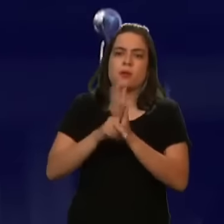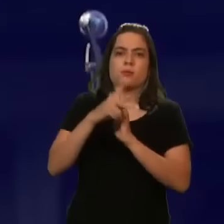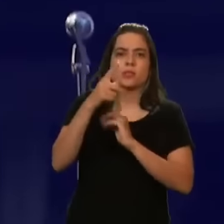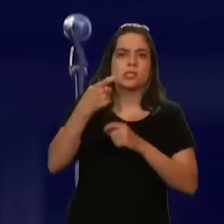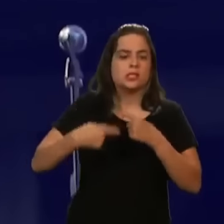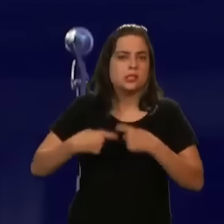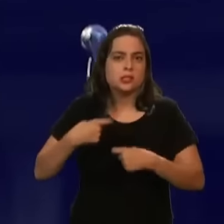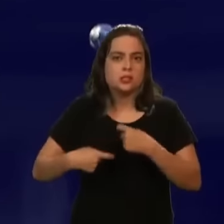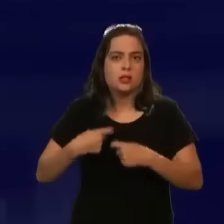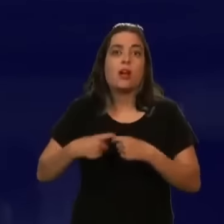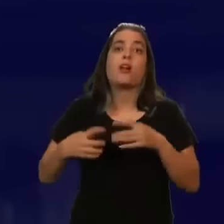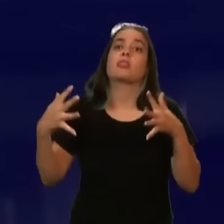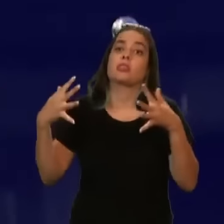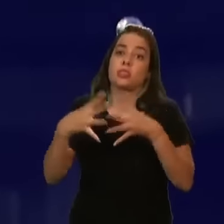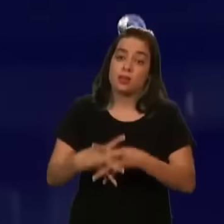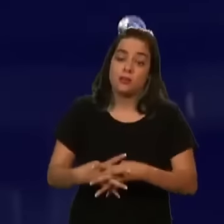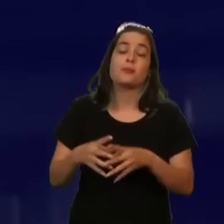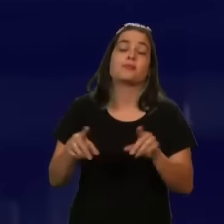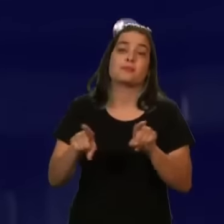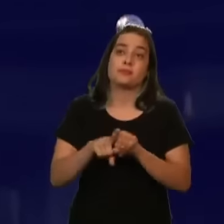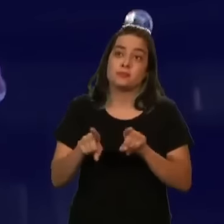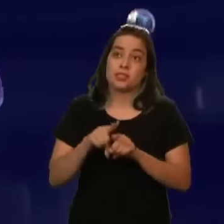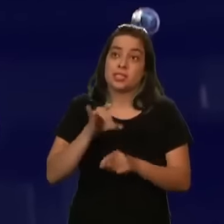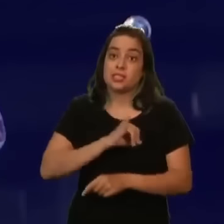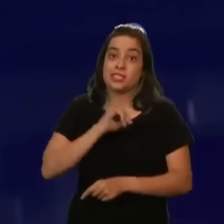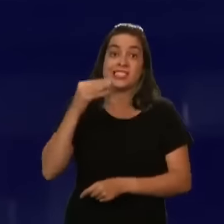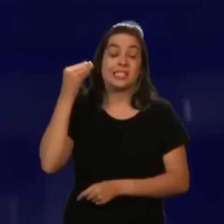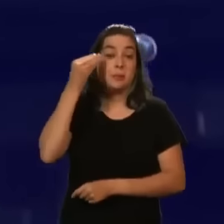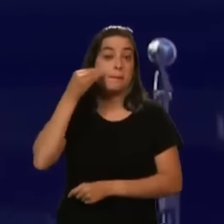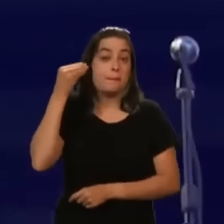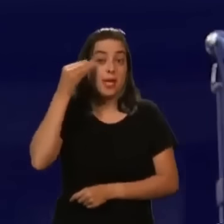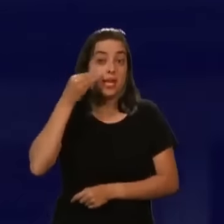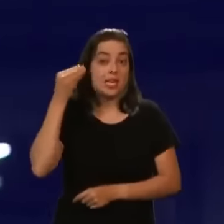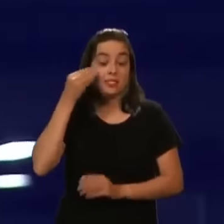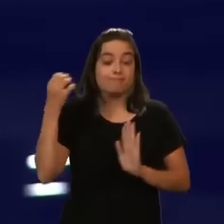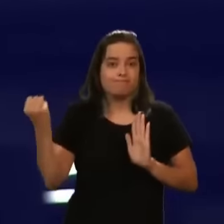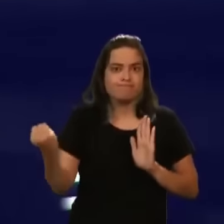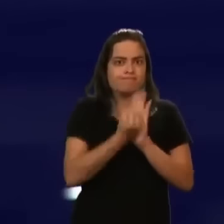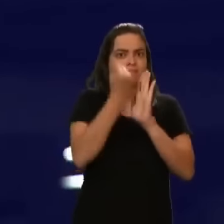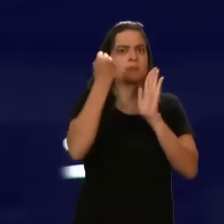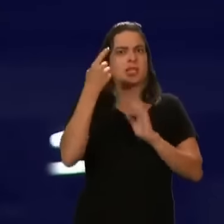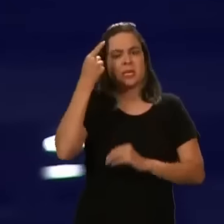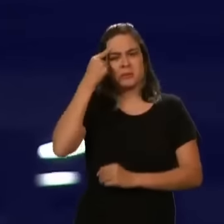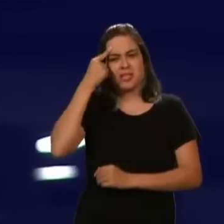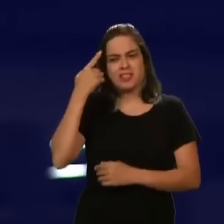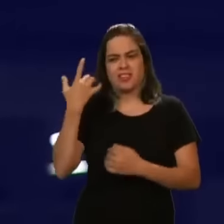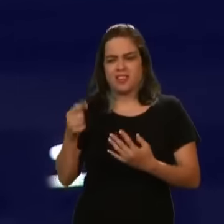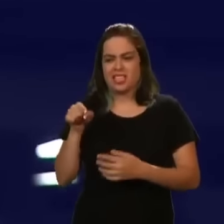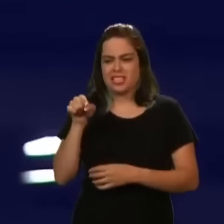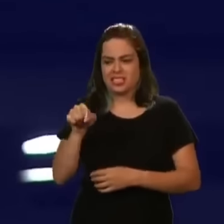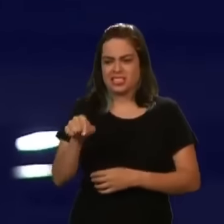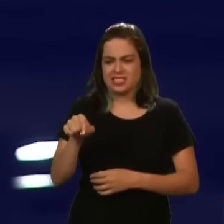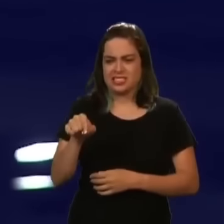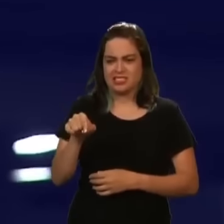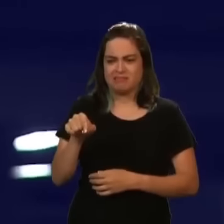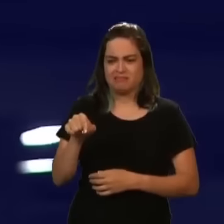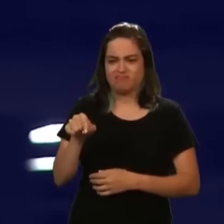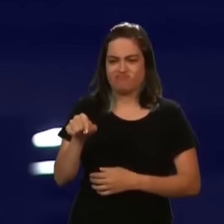ser afetada também por experiências que te marcaram e fazem você pensar que esse é o